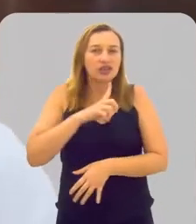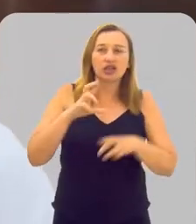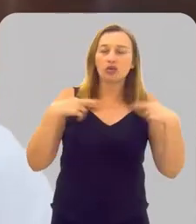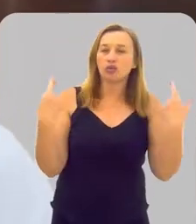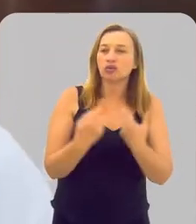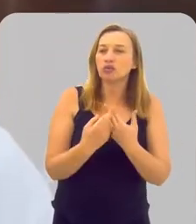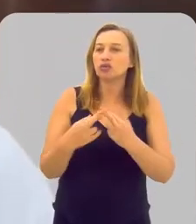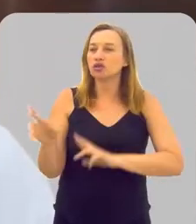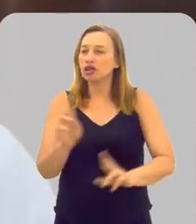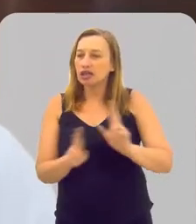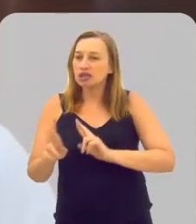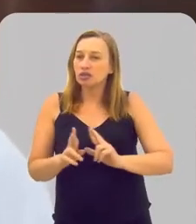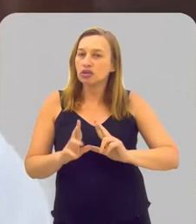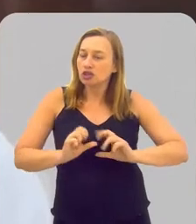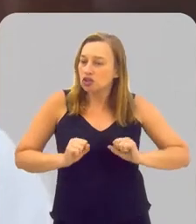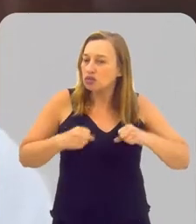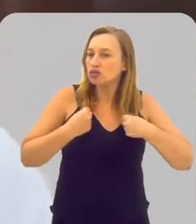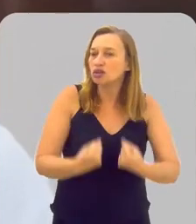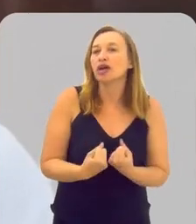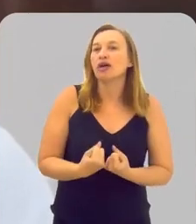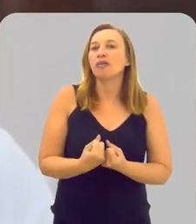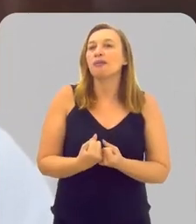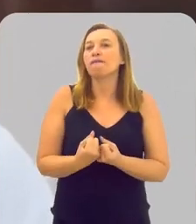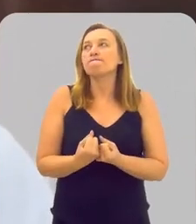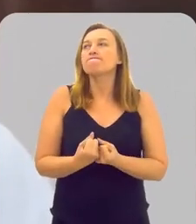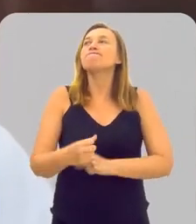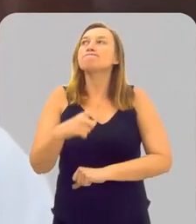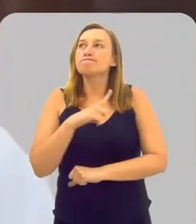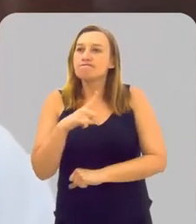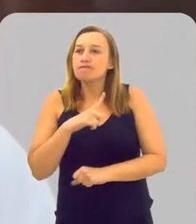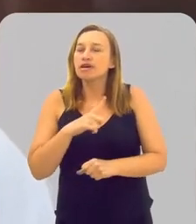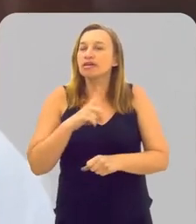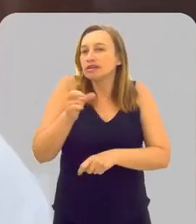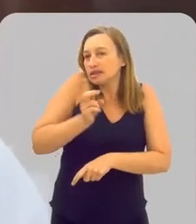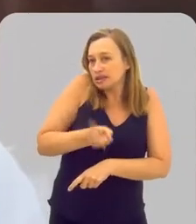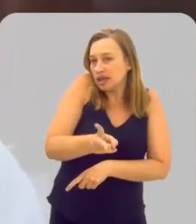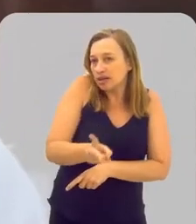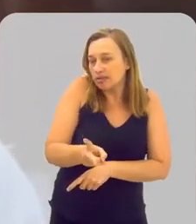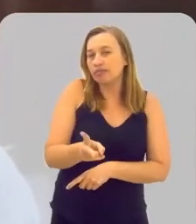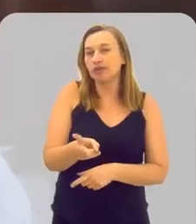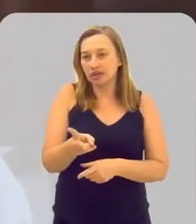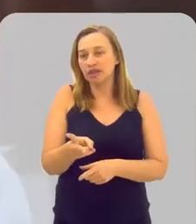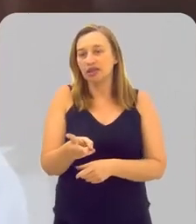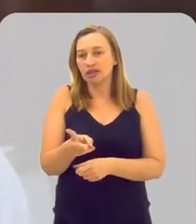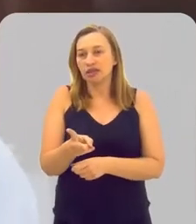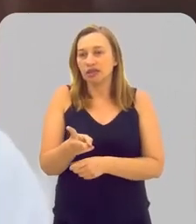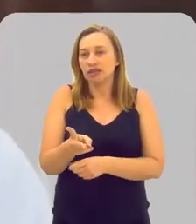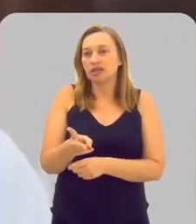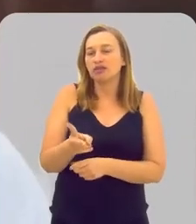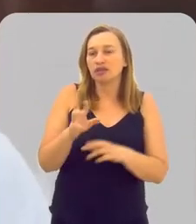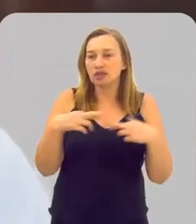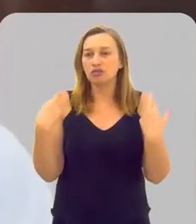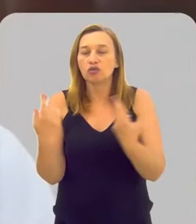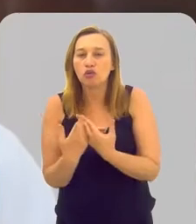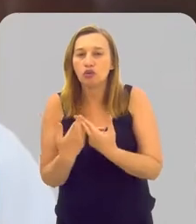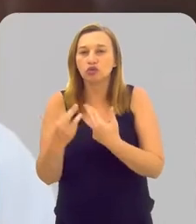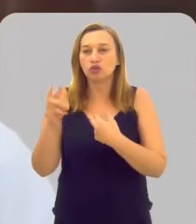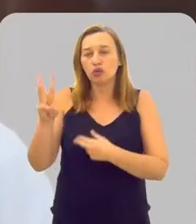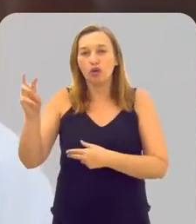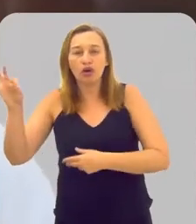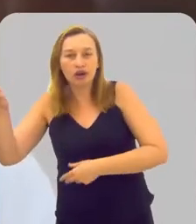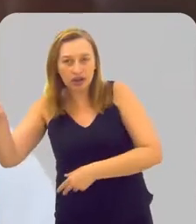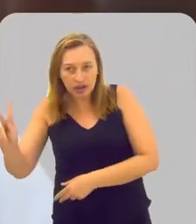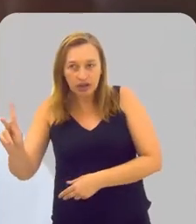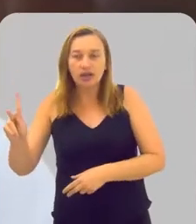na terça-feira, vai ter um encontro de relacionamento dedicado, que a gente tem regularmente, né, toda a Rio, a gente faz um encontro